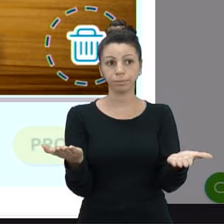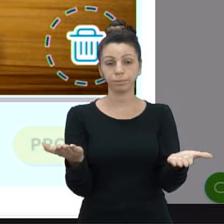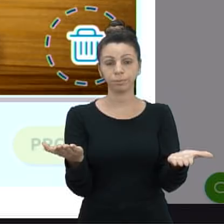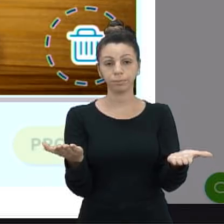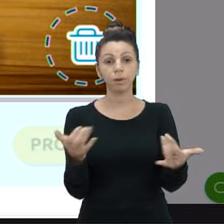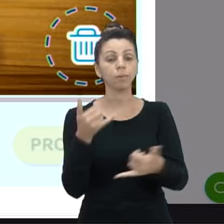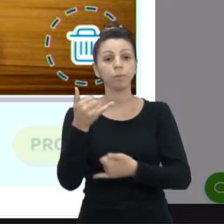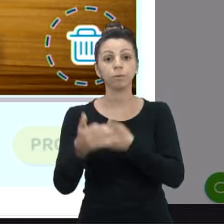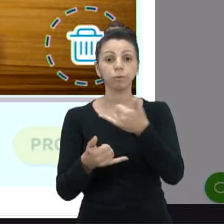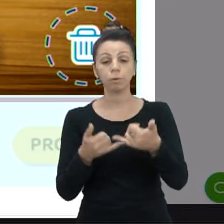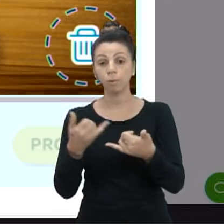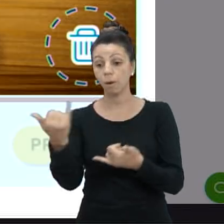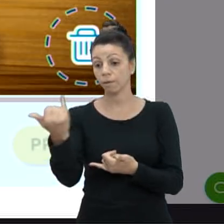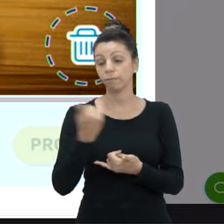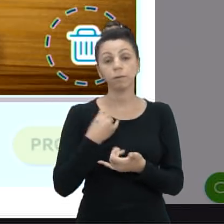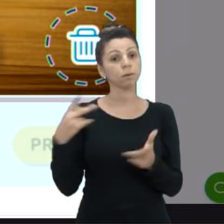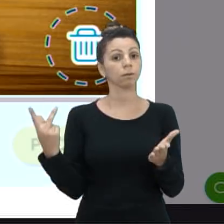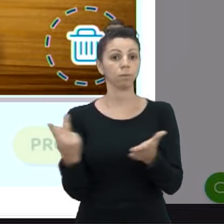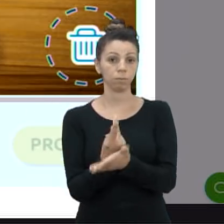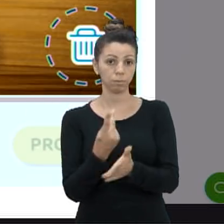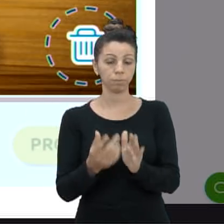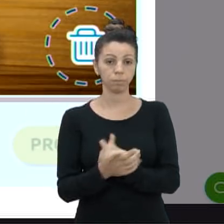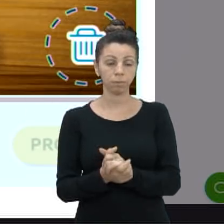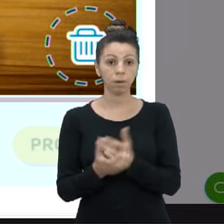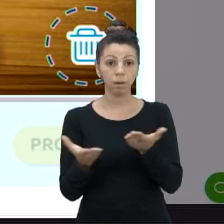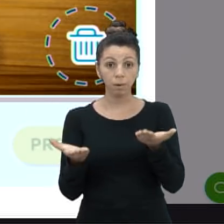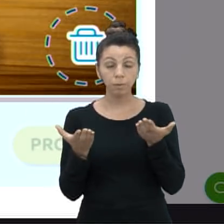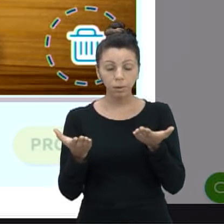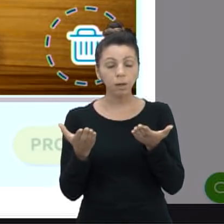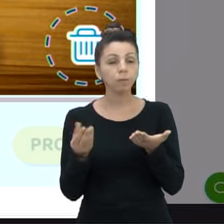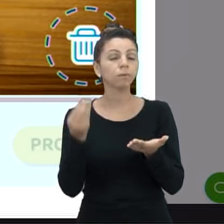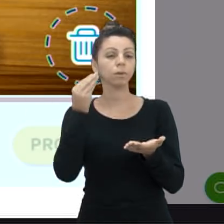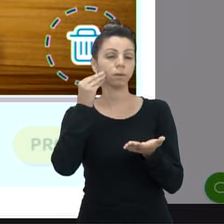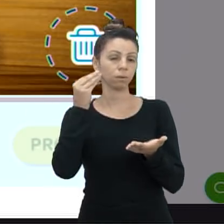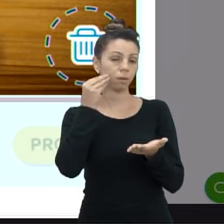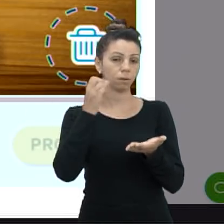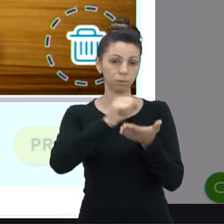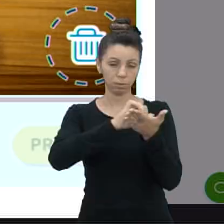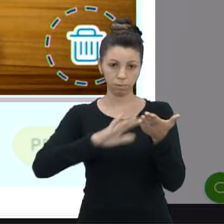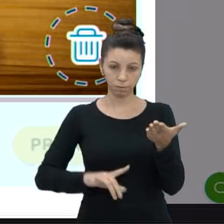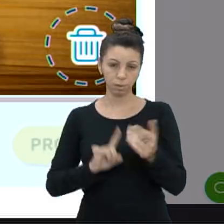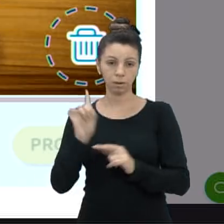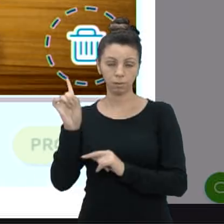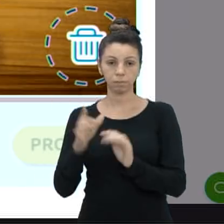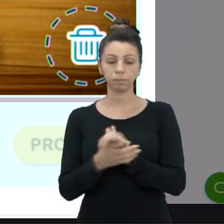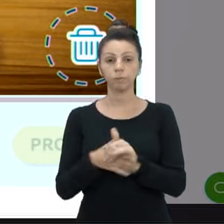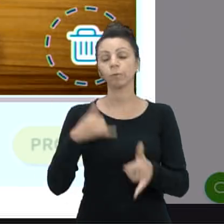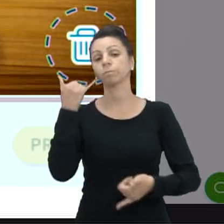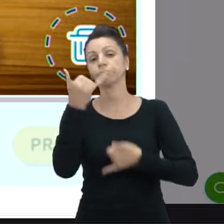o jogo vai avisar que a gente errou. Então eu quero agora que vocês trabalhem um pouquinho essa atividade,